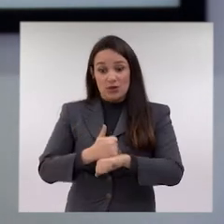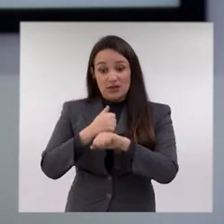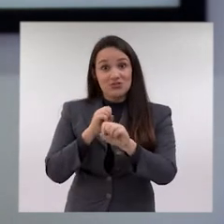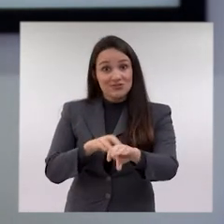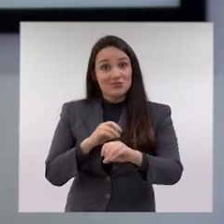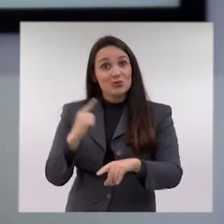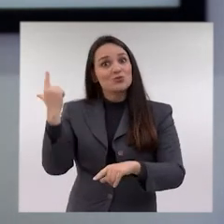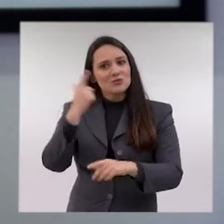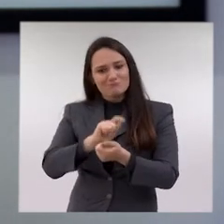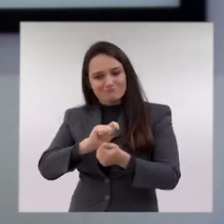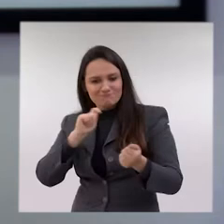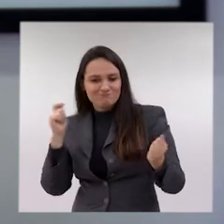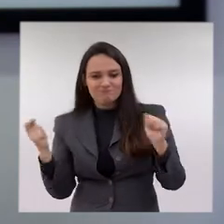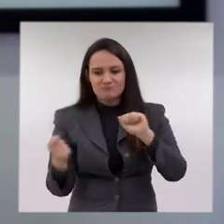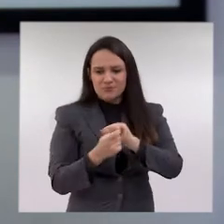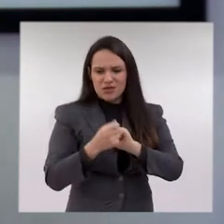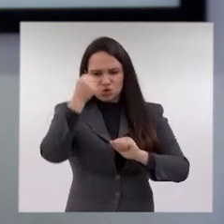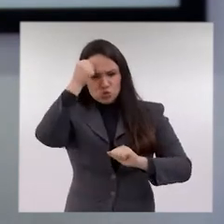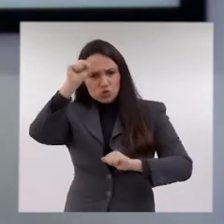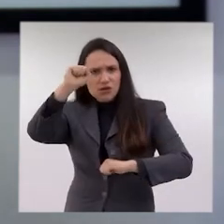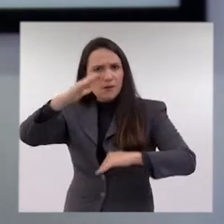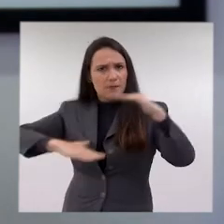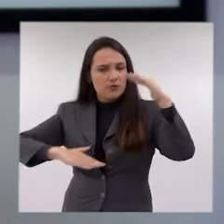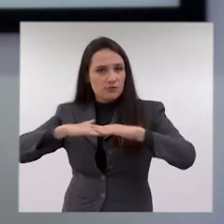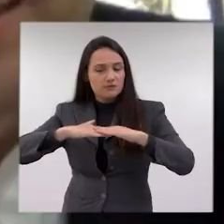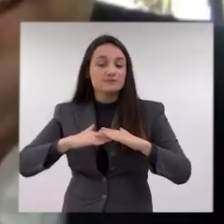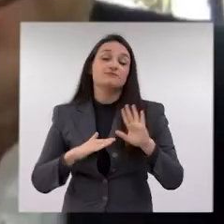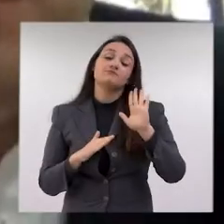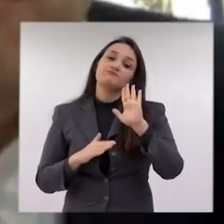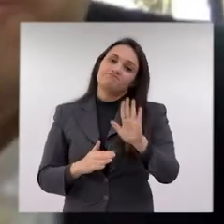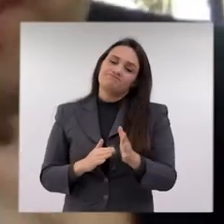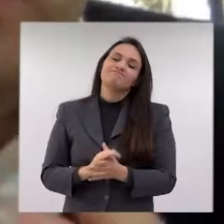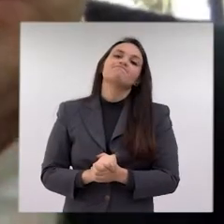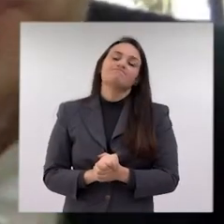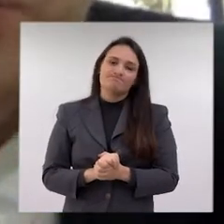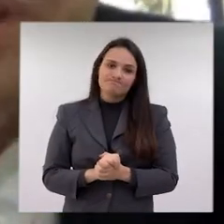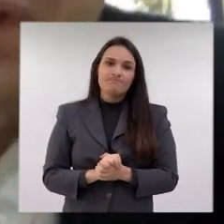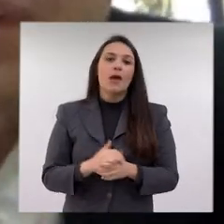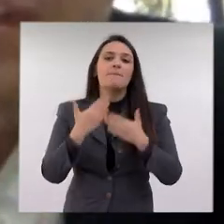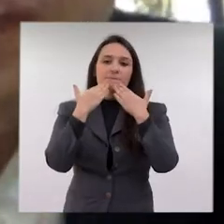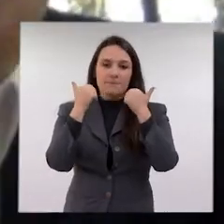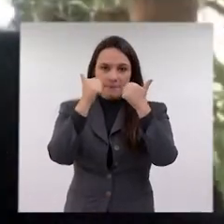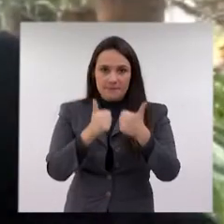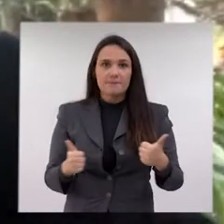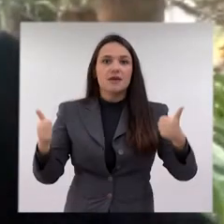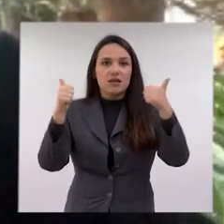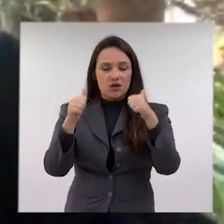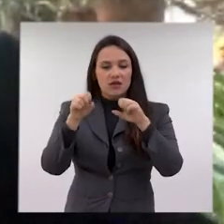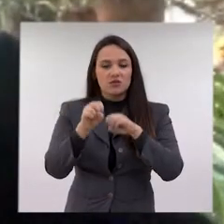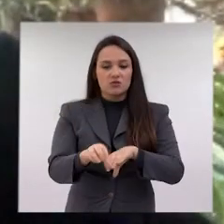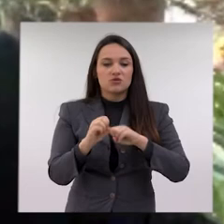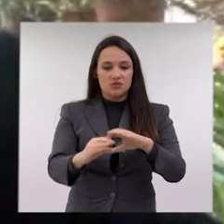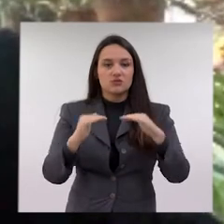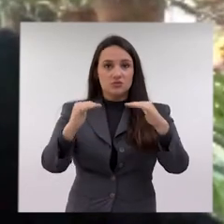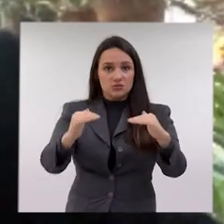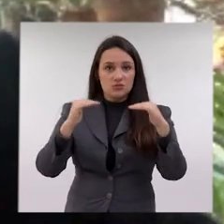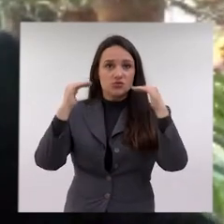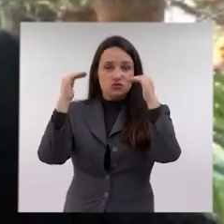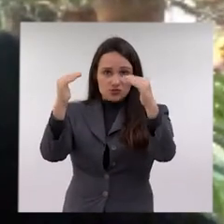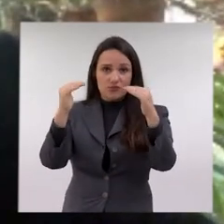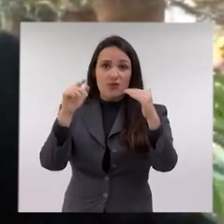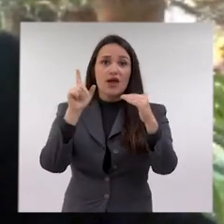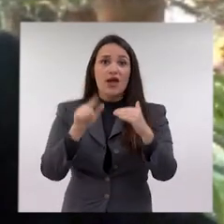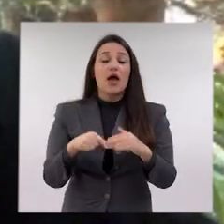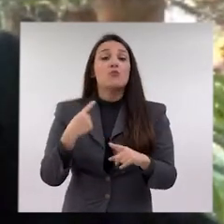futuro isso se torne também sucesso profissional. Nesse movimento de melhoria da qualidade da educação superior, que